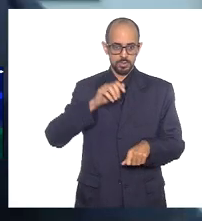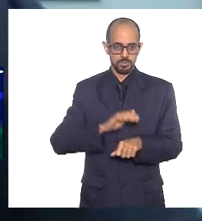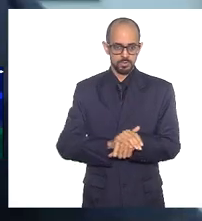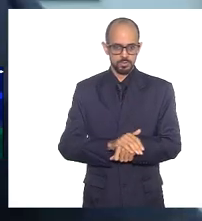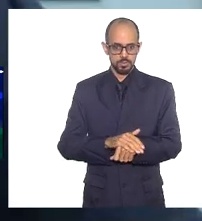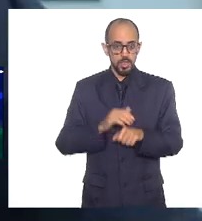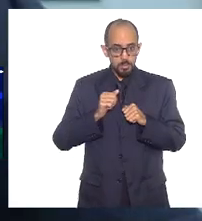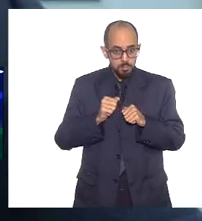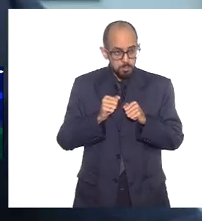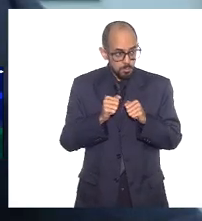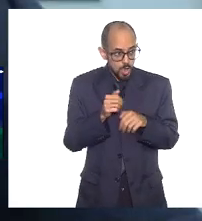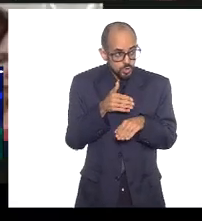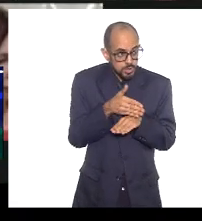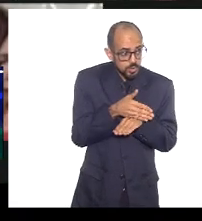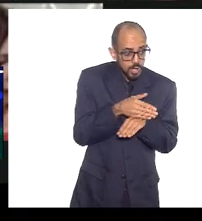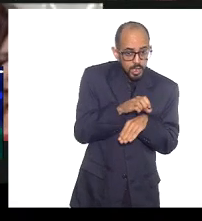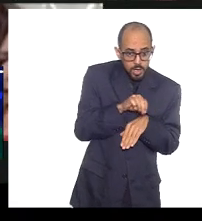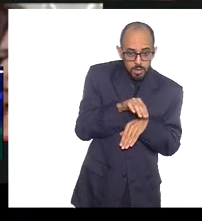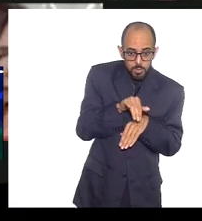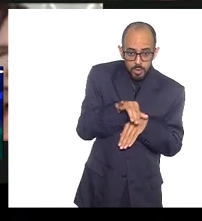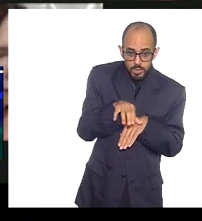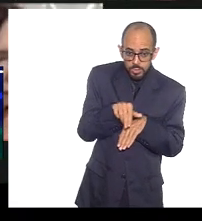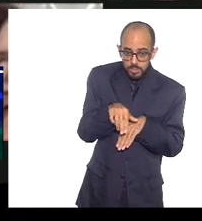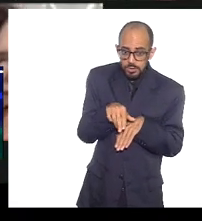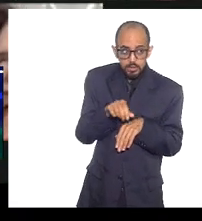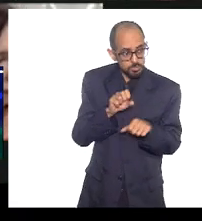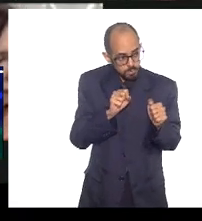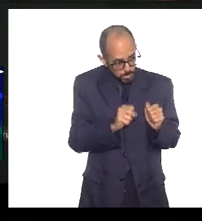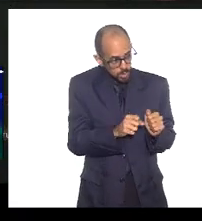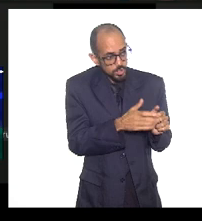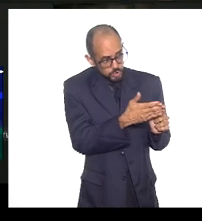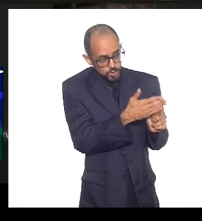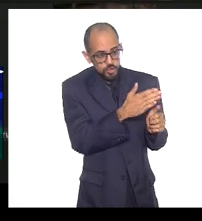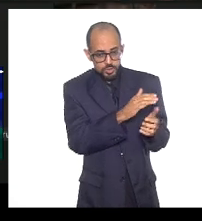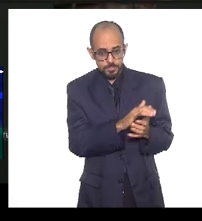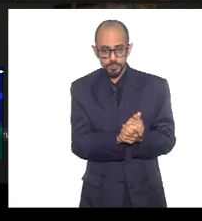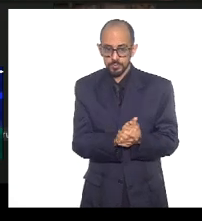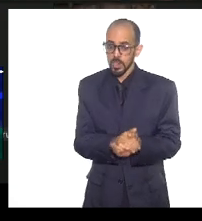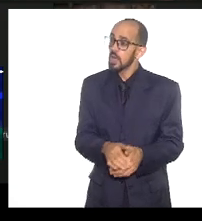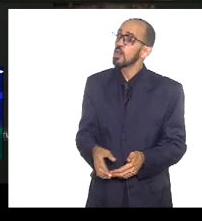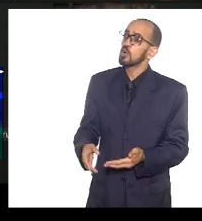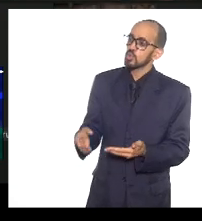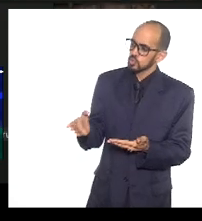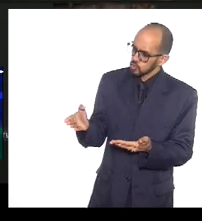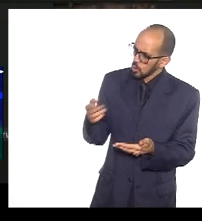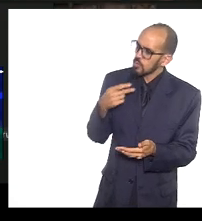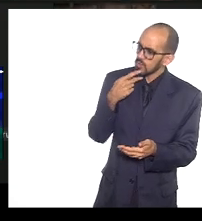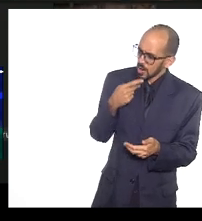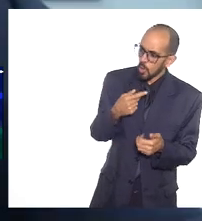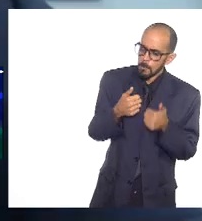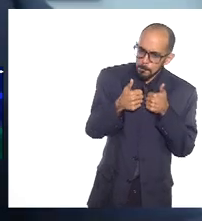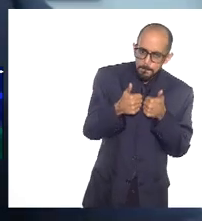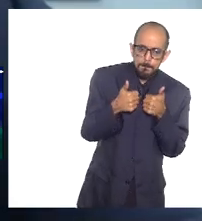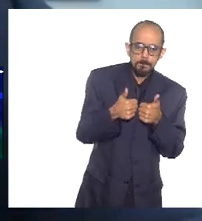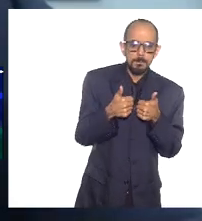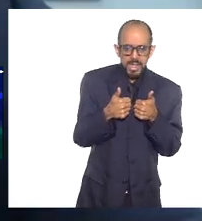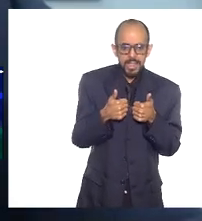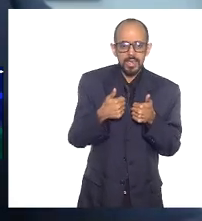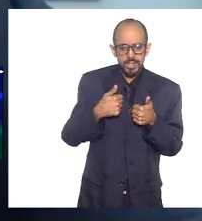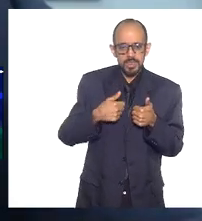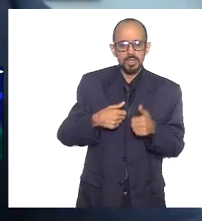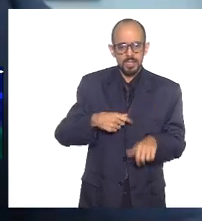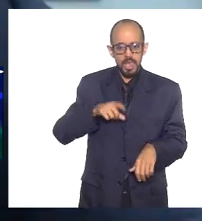parte, deputado Mink. Me permite uma parte? Claro, claro, sempre. Vossa Excelência captou bem o que eu quis dizer, que exatamente,